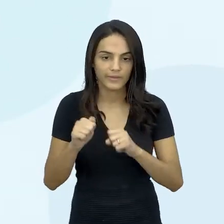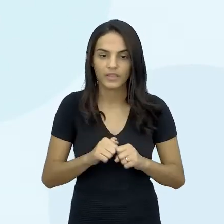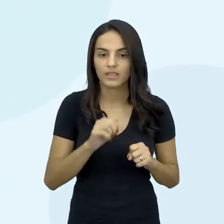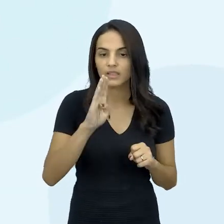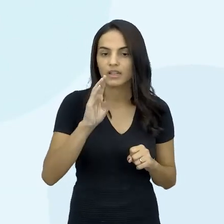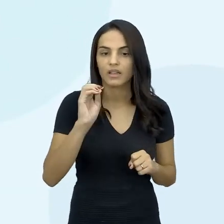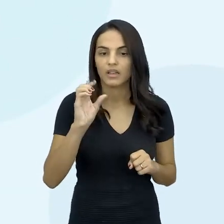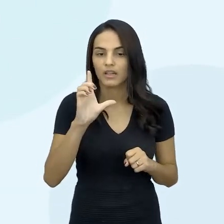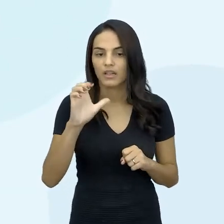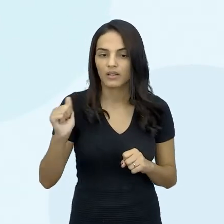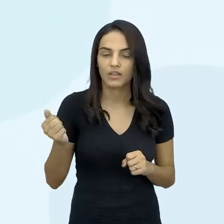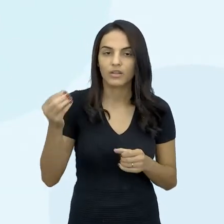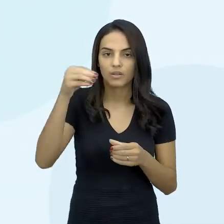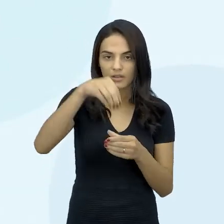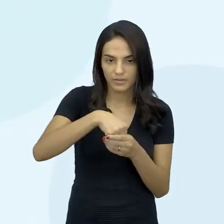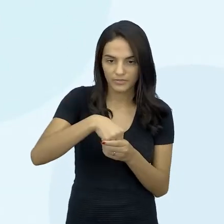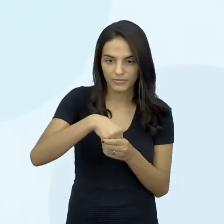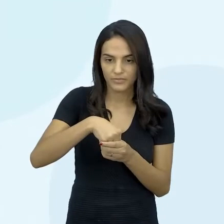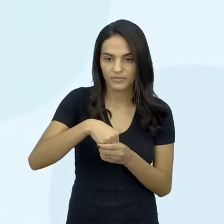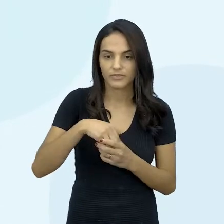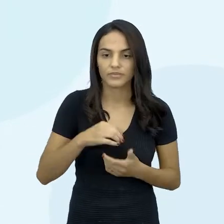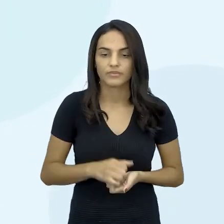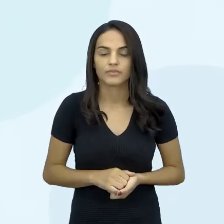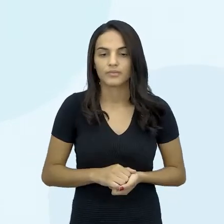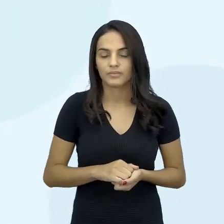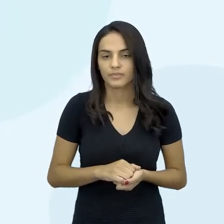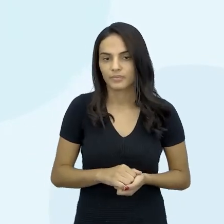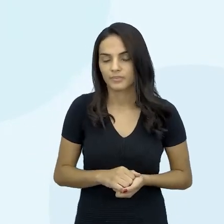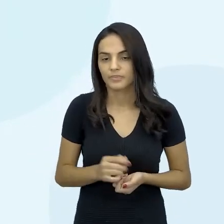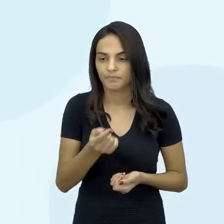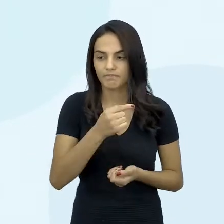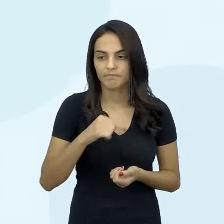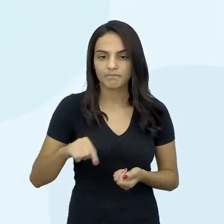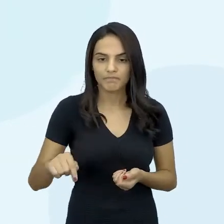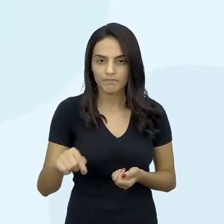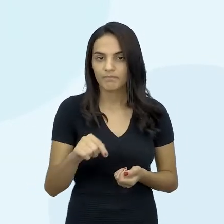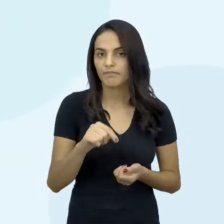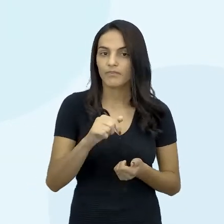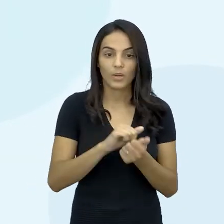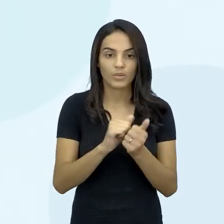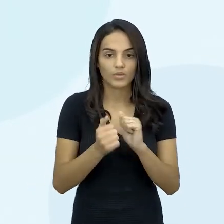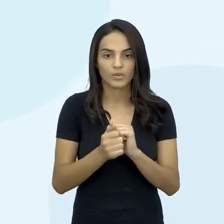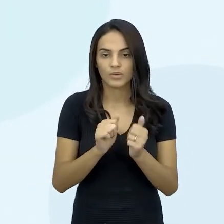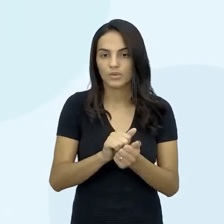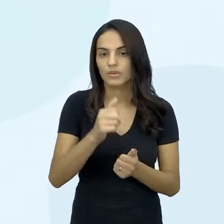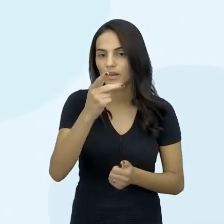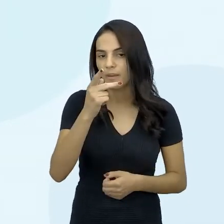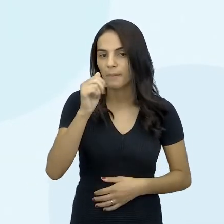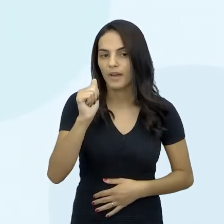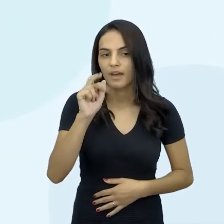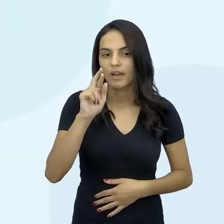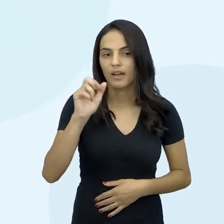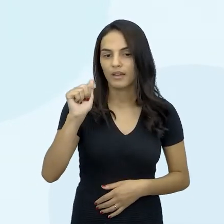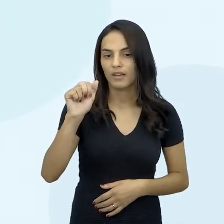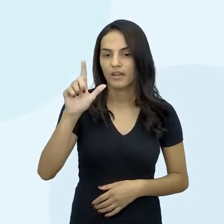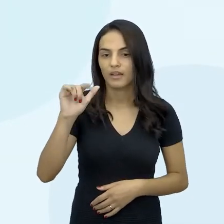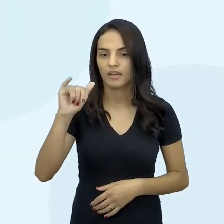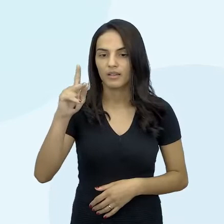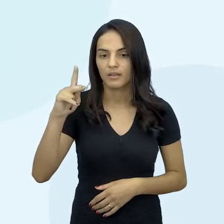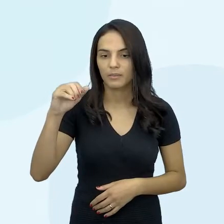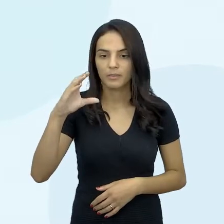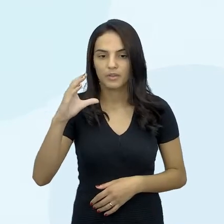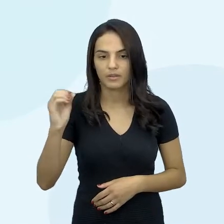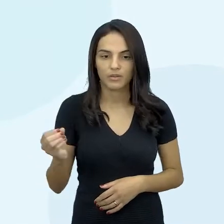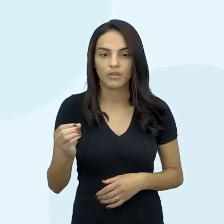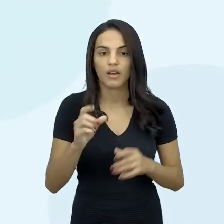bola, coloquei dentro dela, tá? Como a gente está tratando de um esporte paralímpico, e a